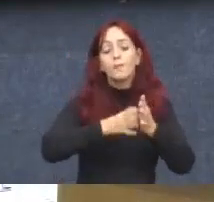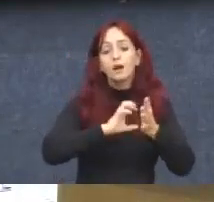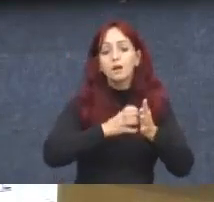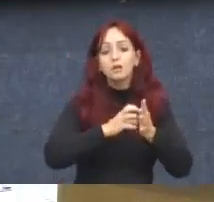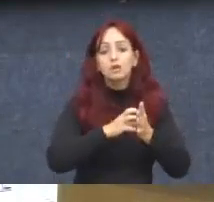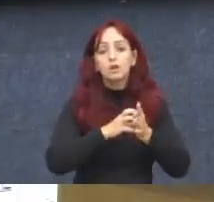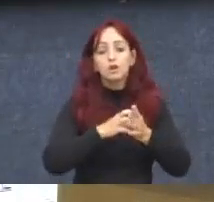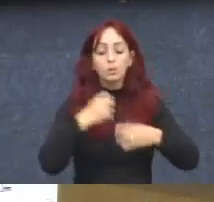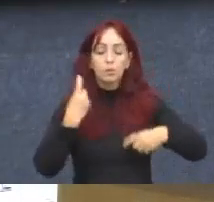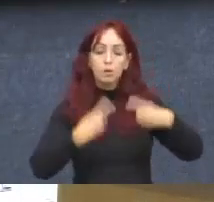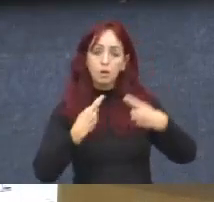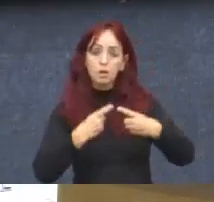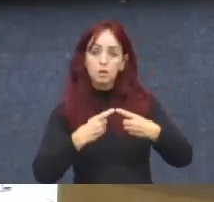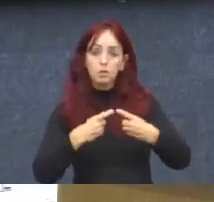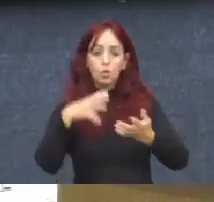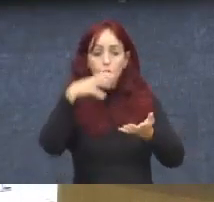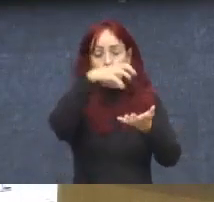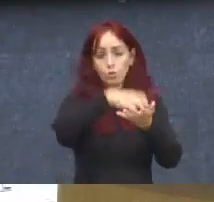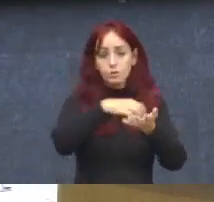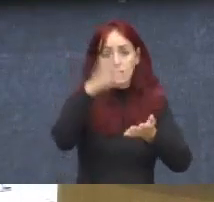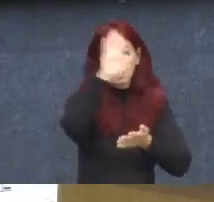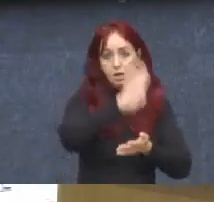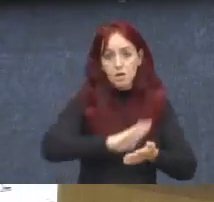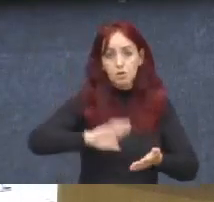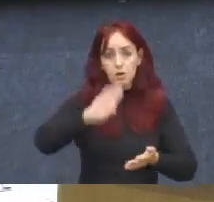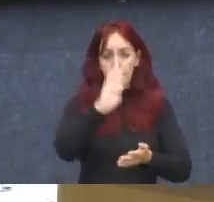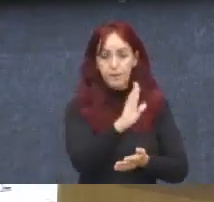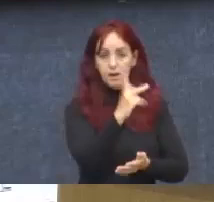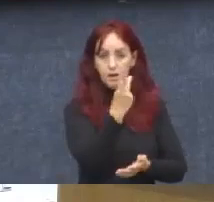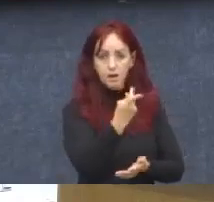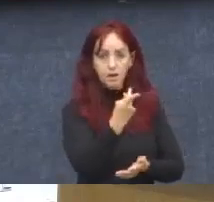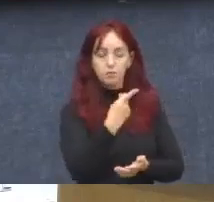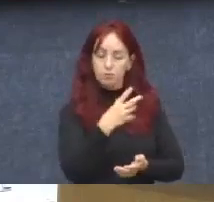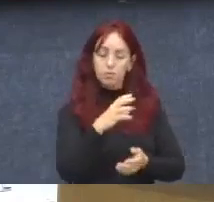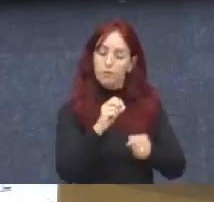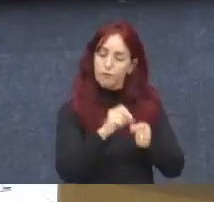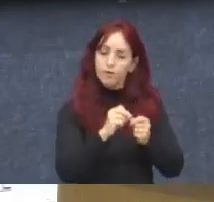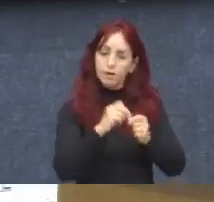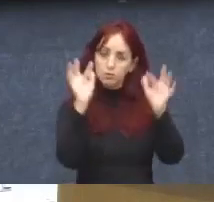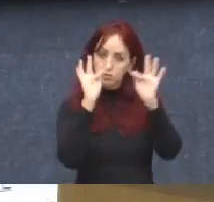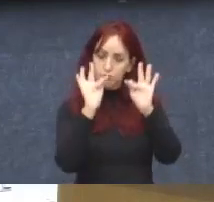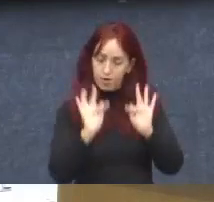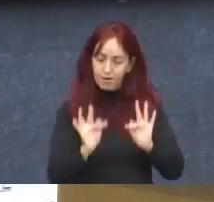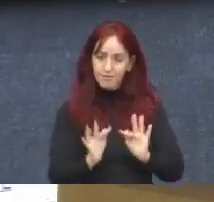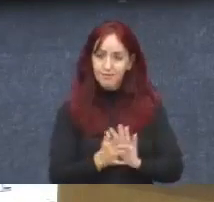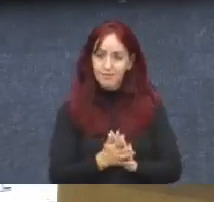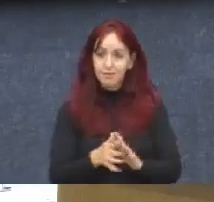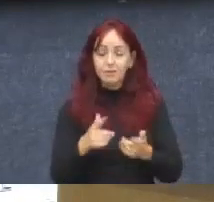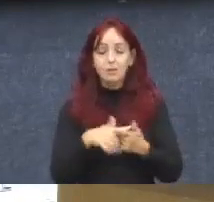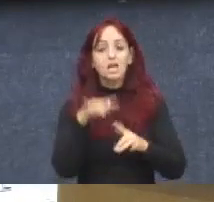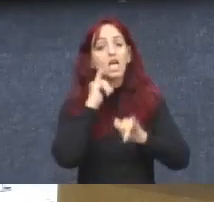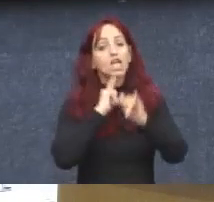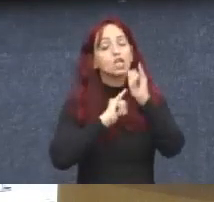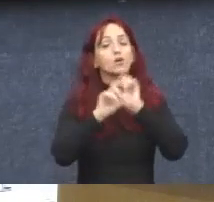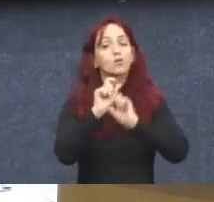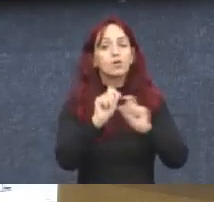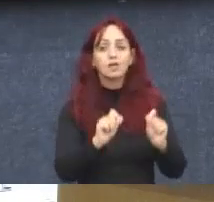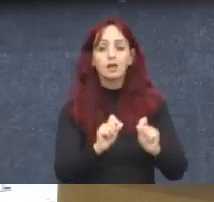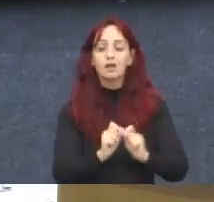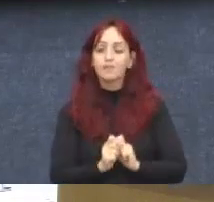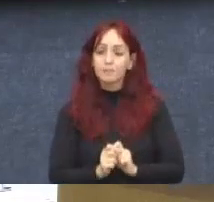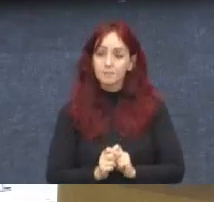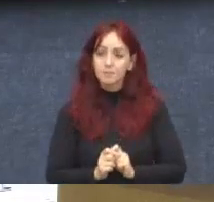Horizonte. Faço isso com muita alegria. E digo aos vereadores e vereadoras que